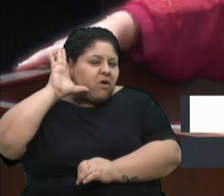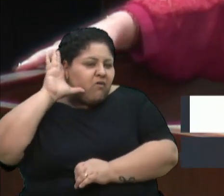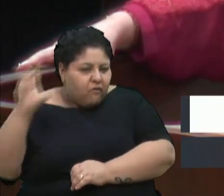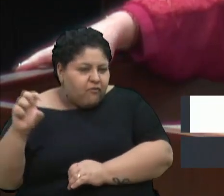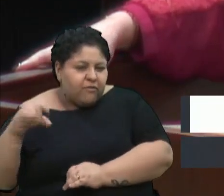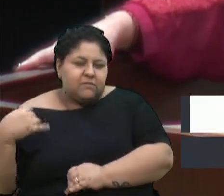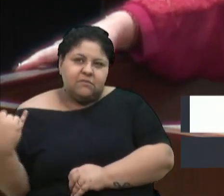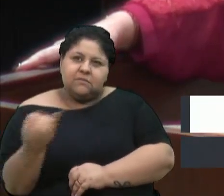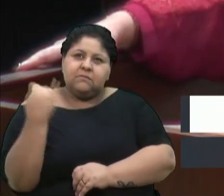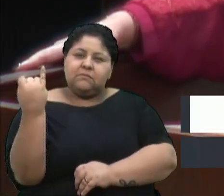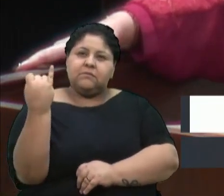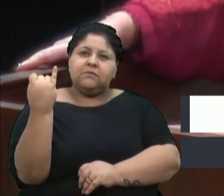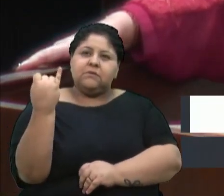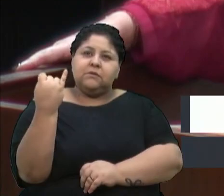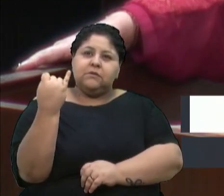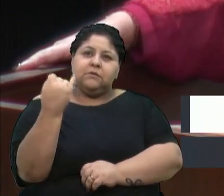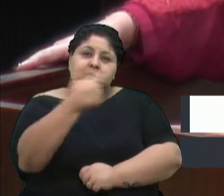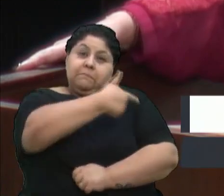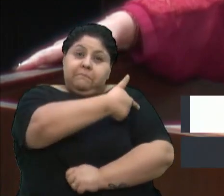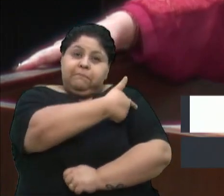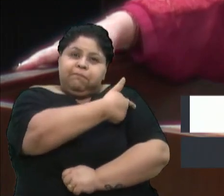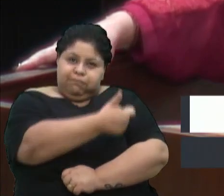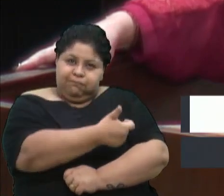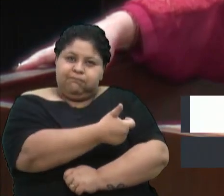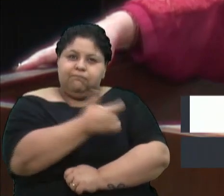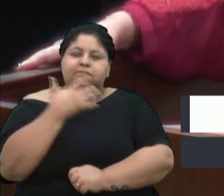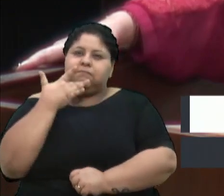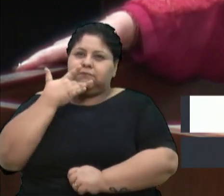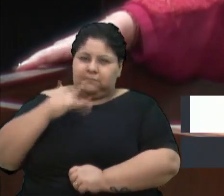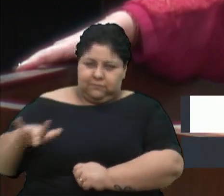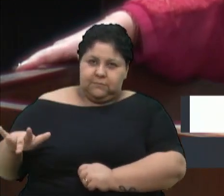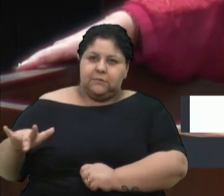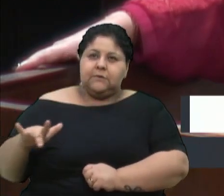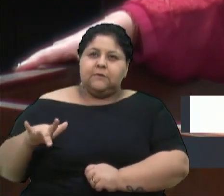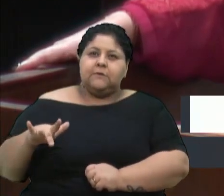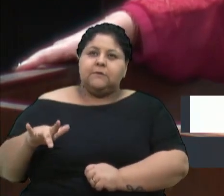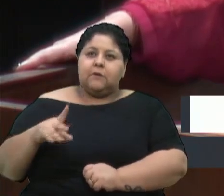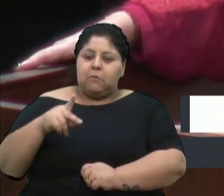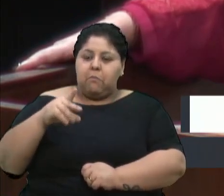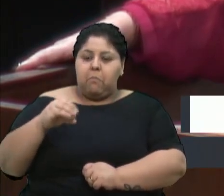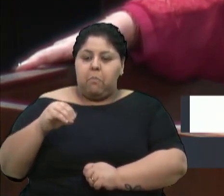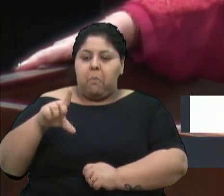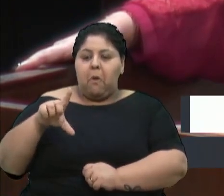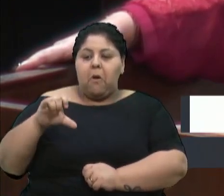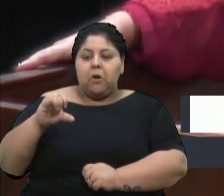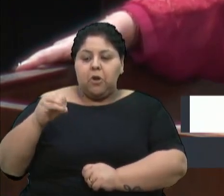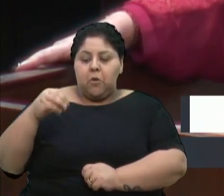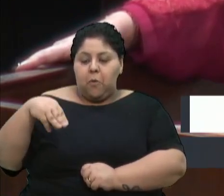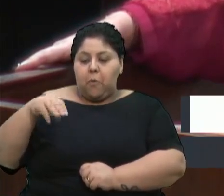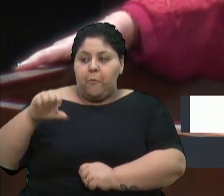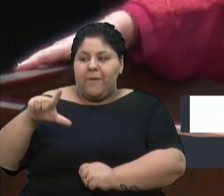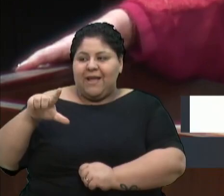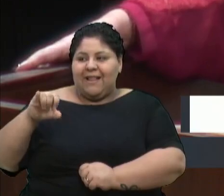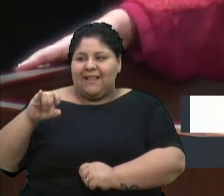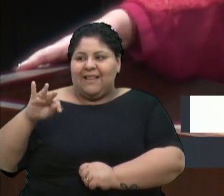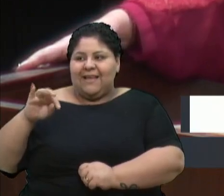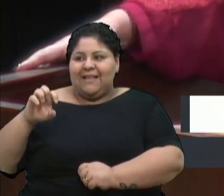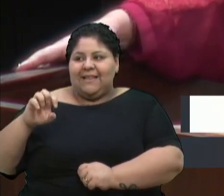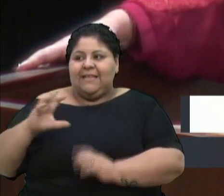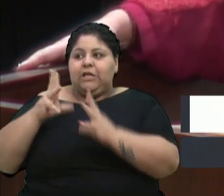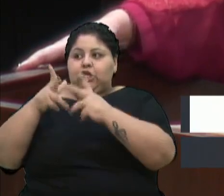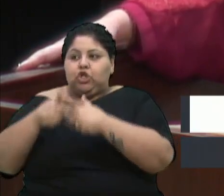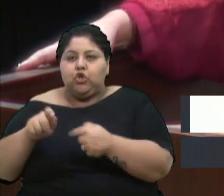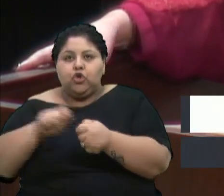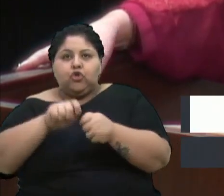importância da vacinação para as crianças, né, para a poliomielite. Tudo isso é feito pelo SUS. Então, é